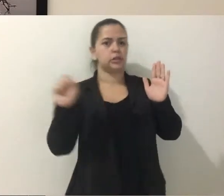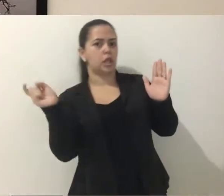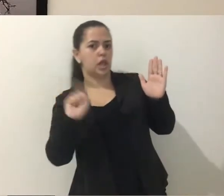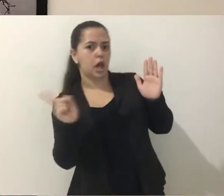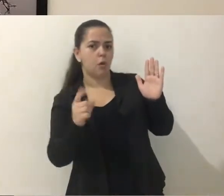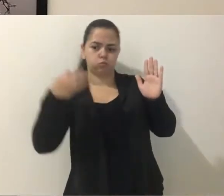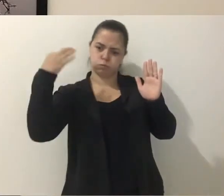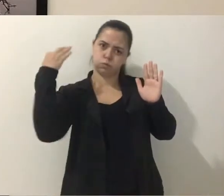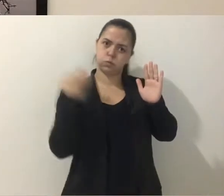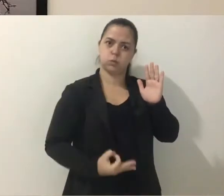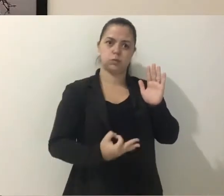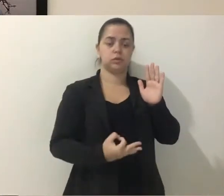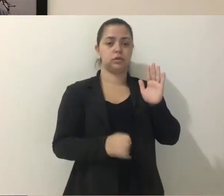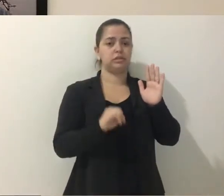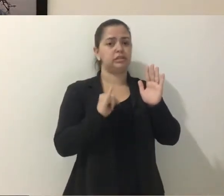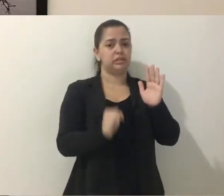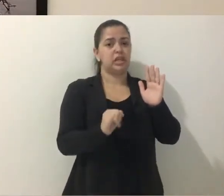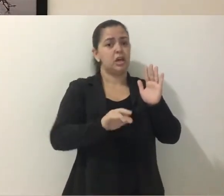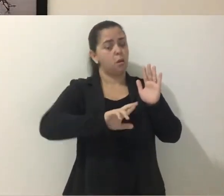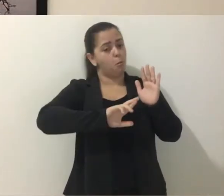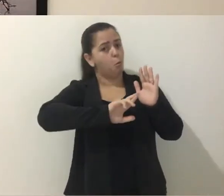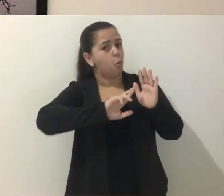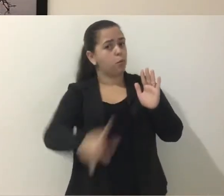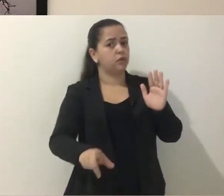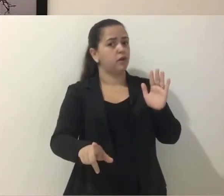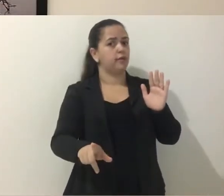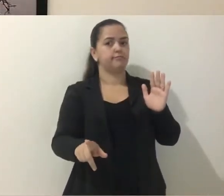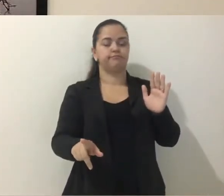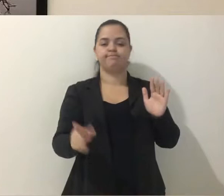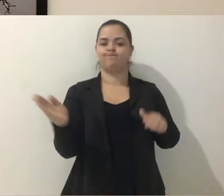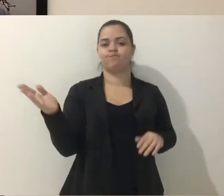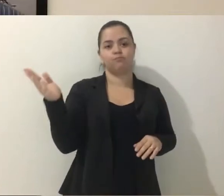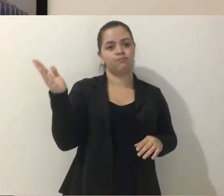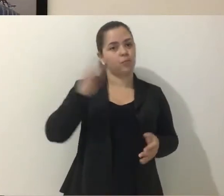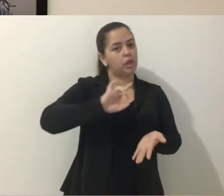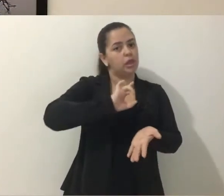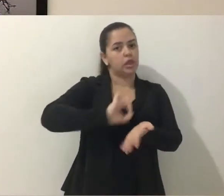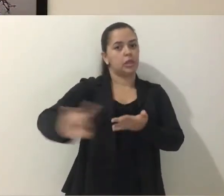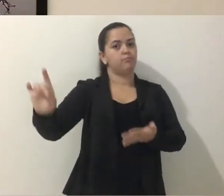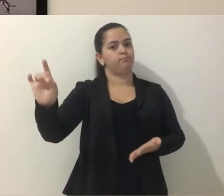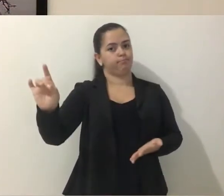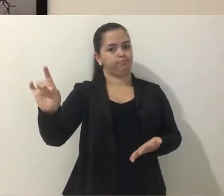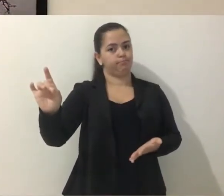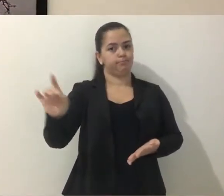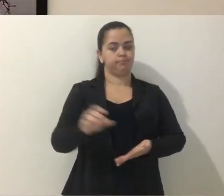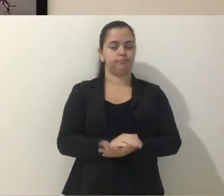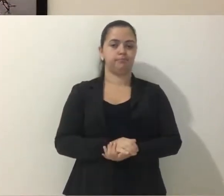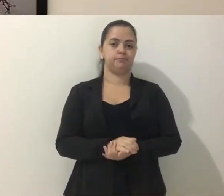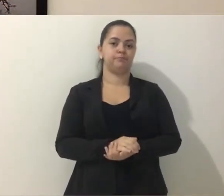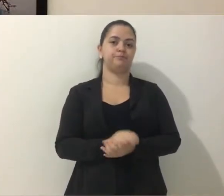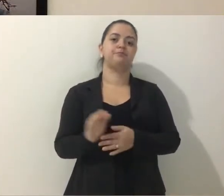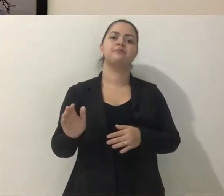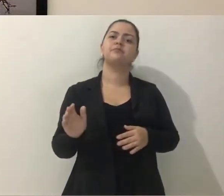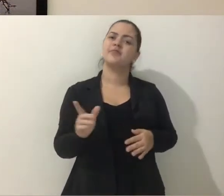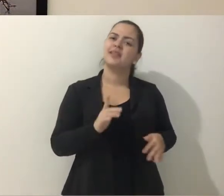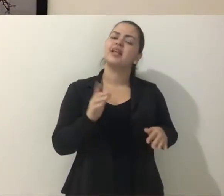O que passar disso vem do maligno. Então veja só. Nós temos aqui um outro exemplo de como eles manobravam, de